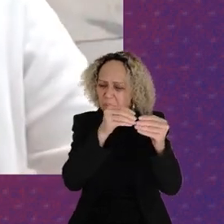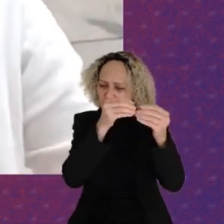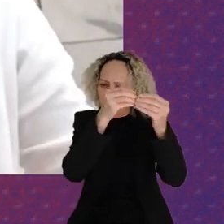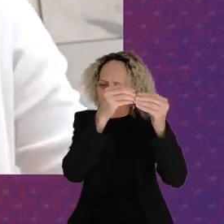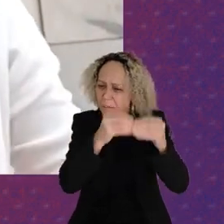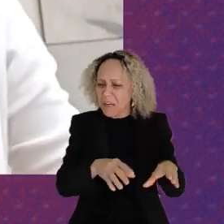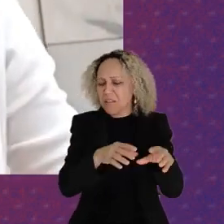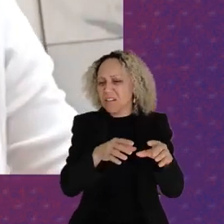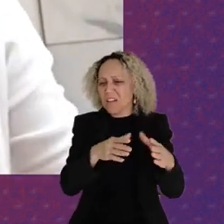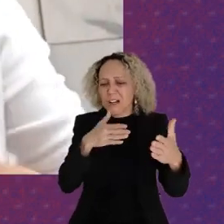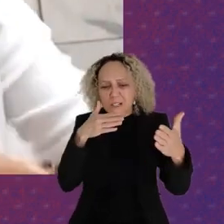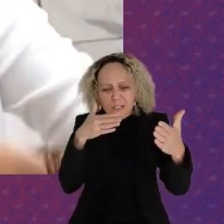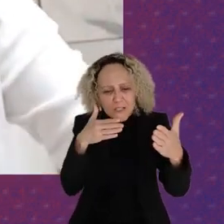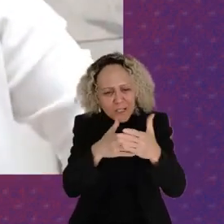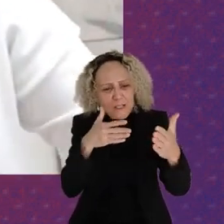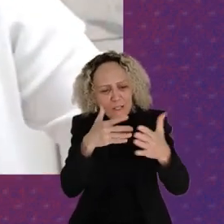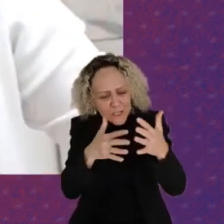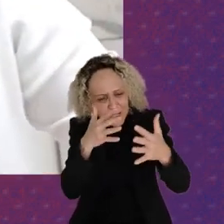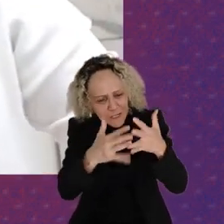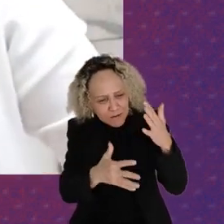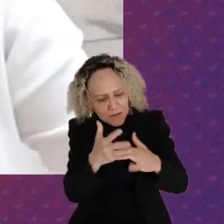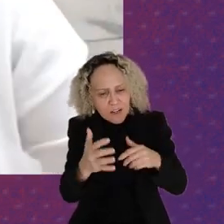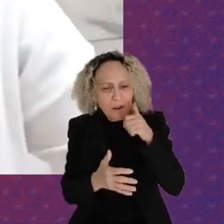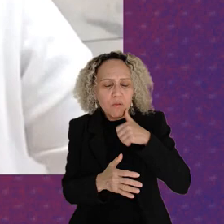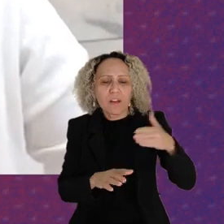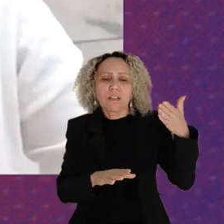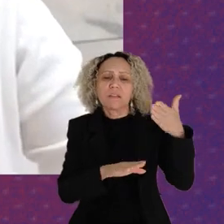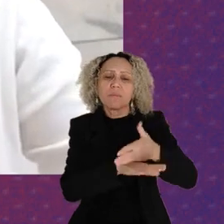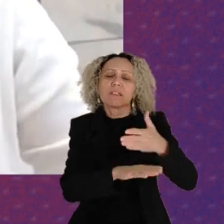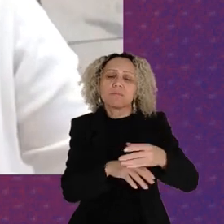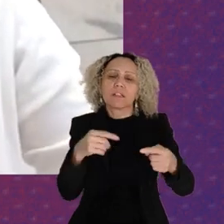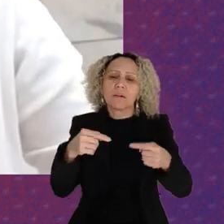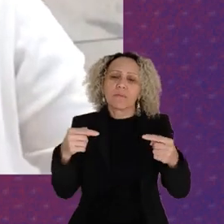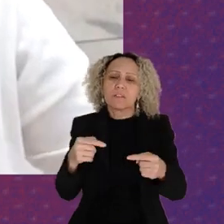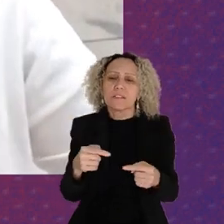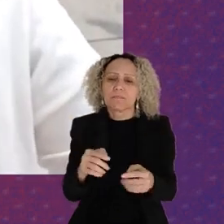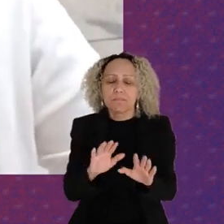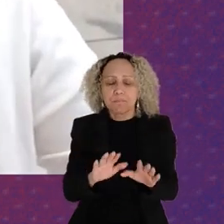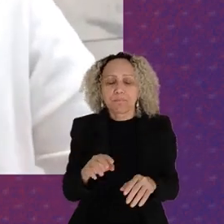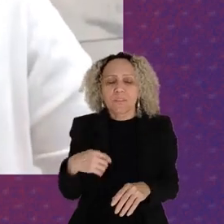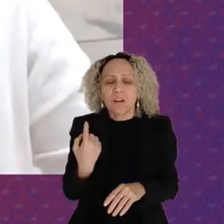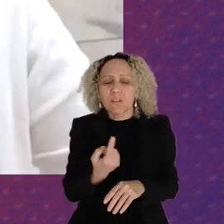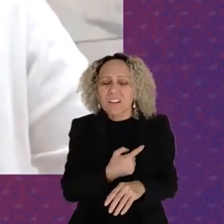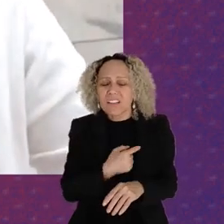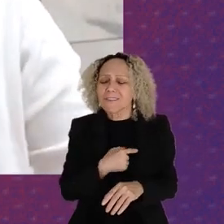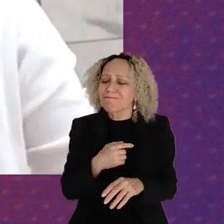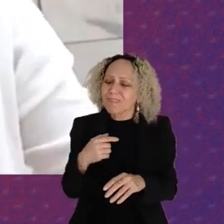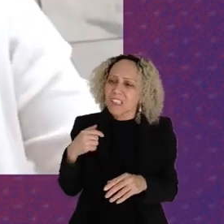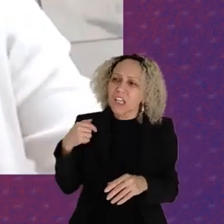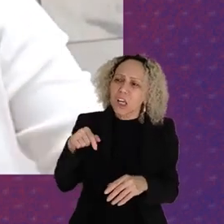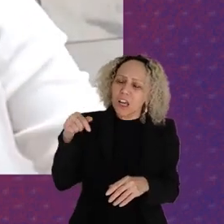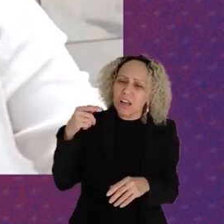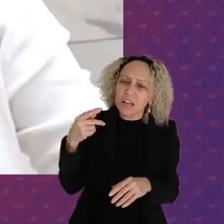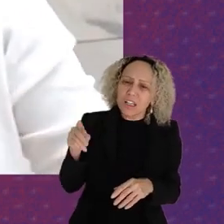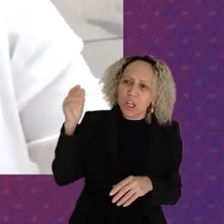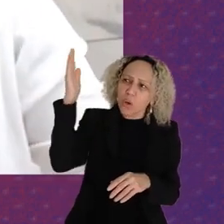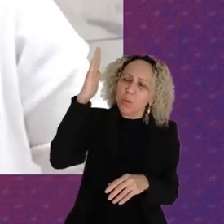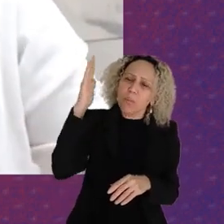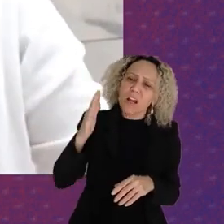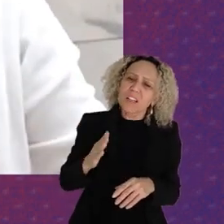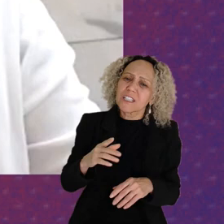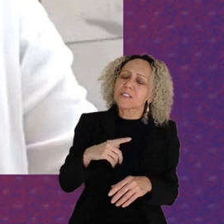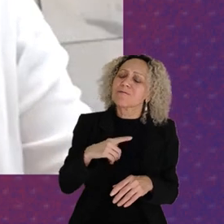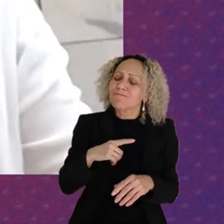política. E a gente tem assistido, né, vários casos no Brasil de mulheres que estão